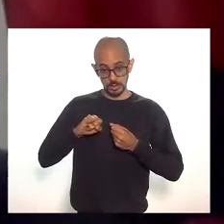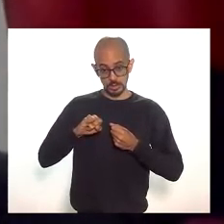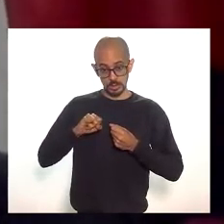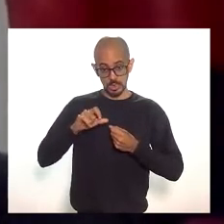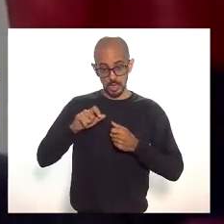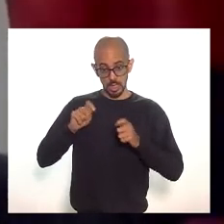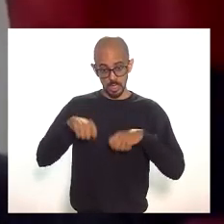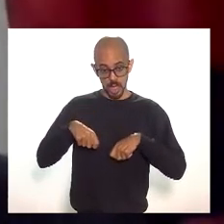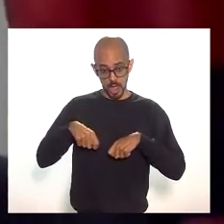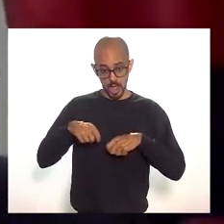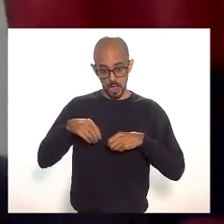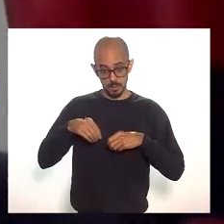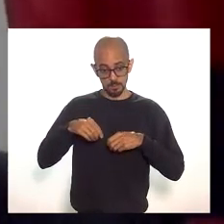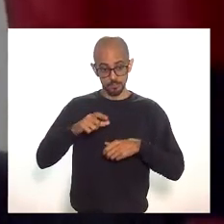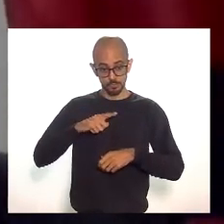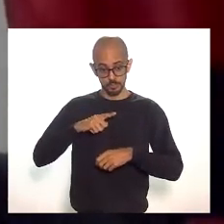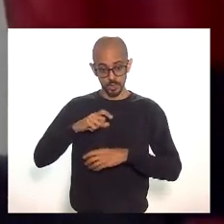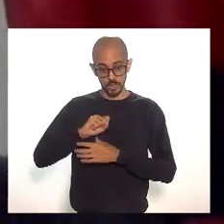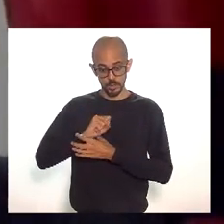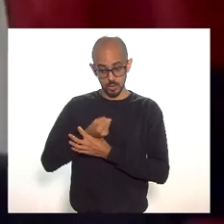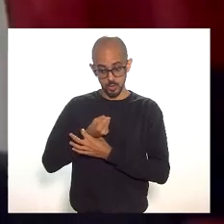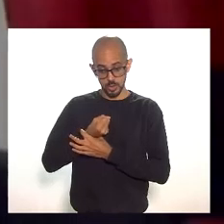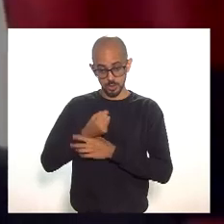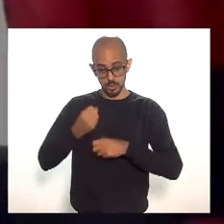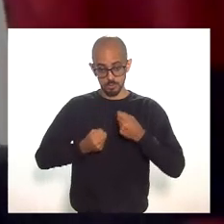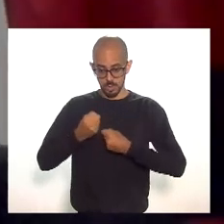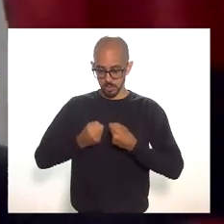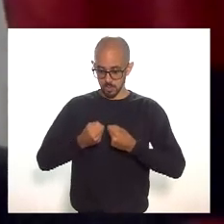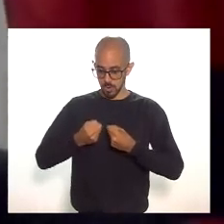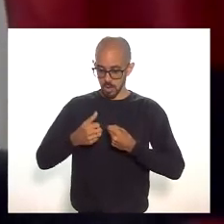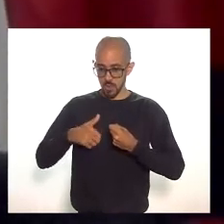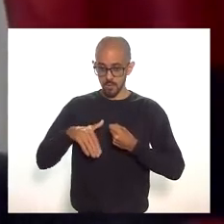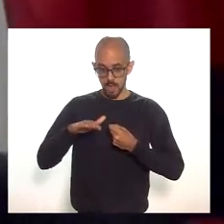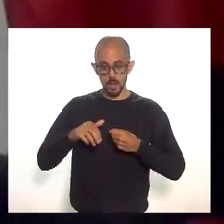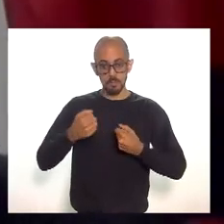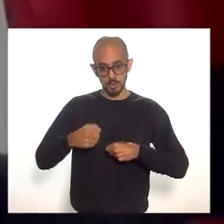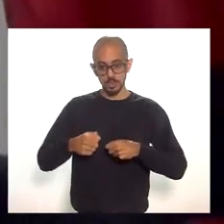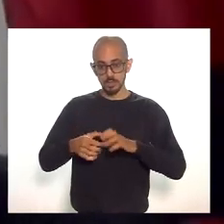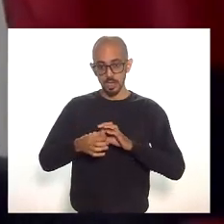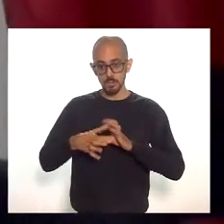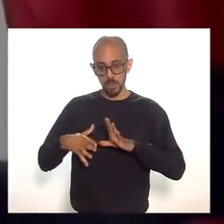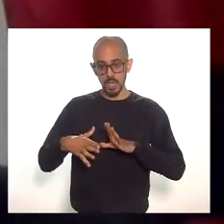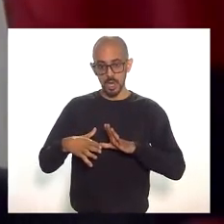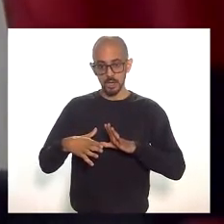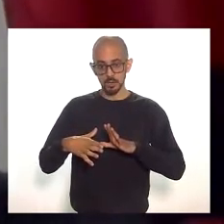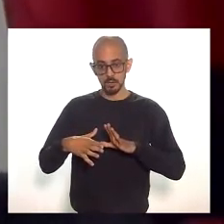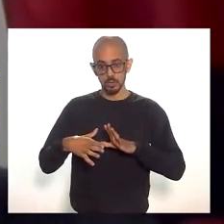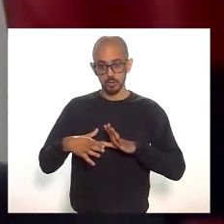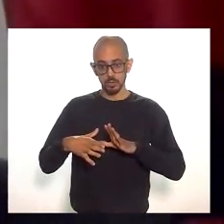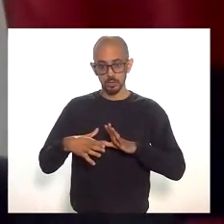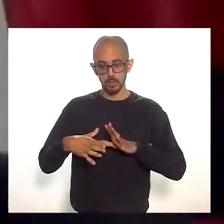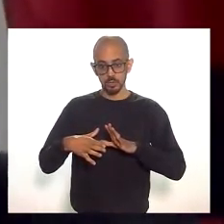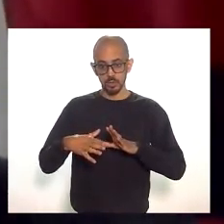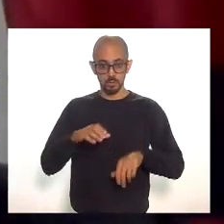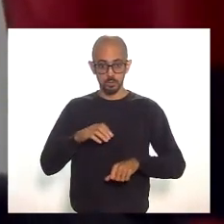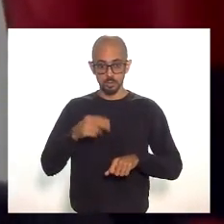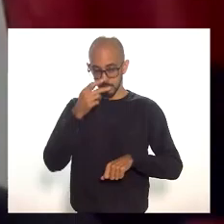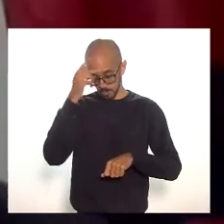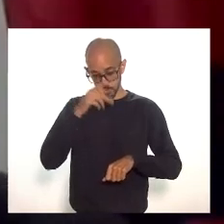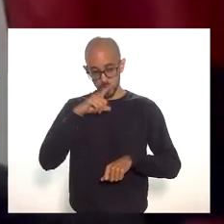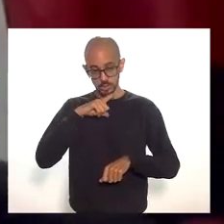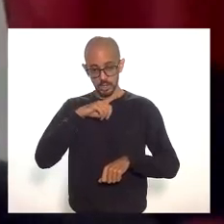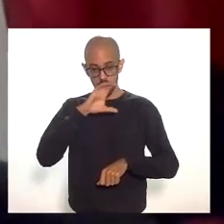de segurança para a circulação, deverá ser liberado e entregue ao condutor regularmente habilitado. O que nós estamos discutindo